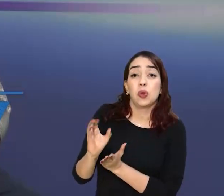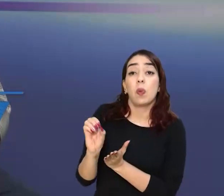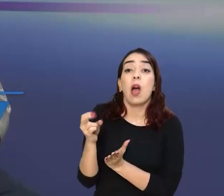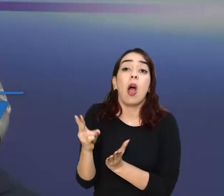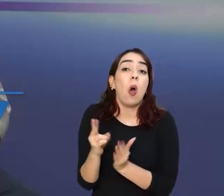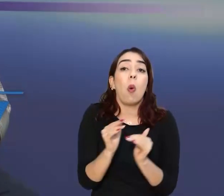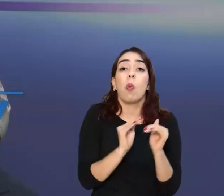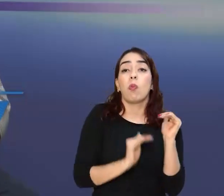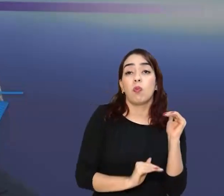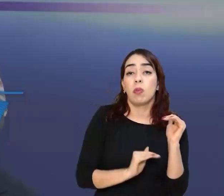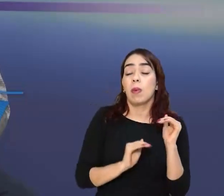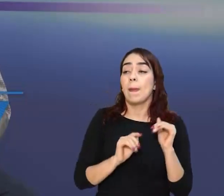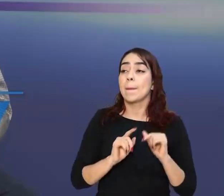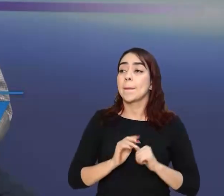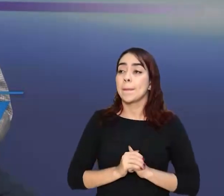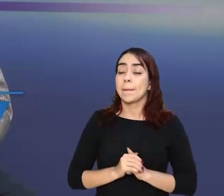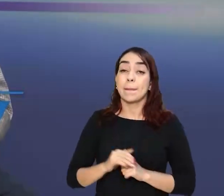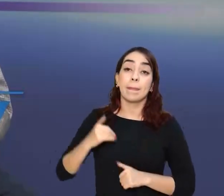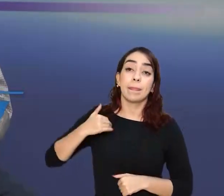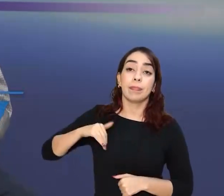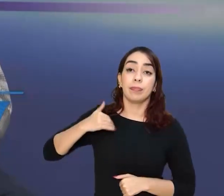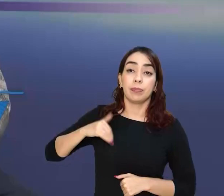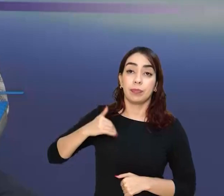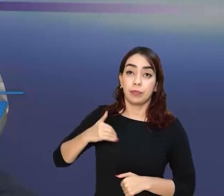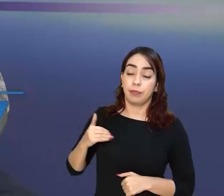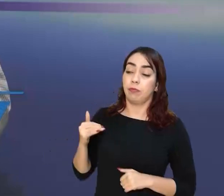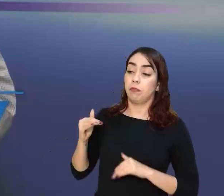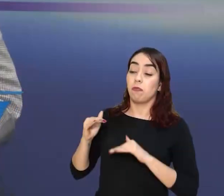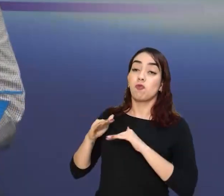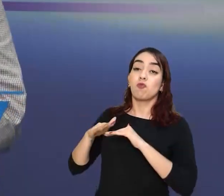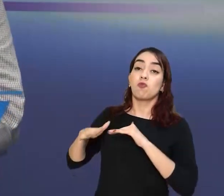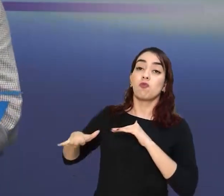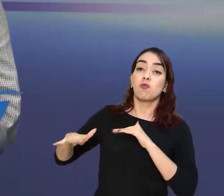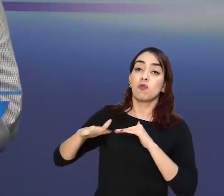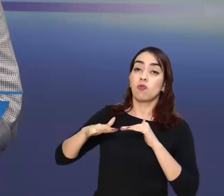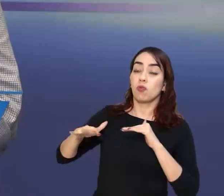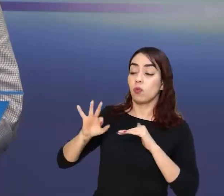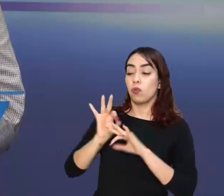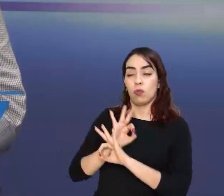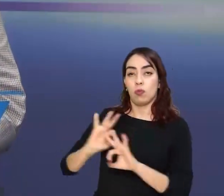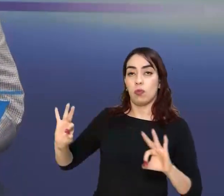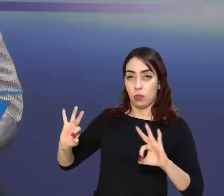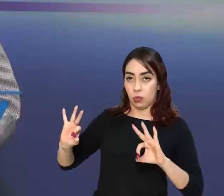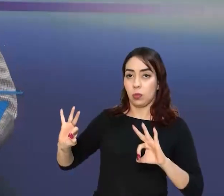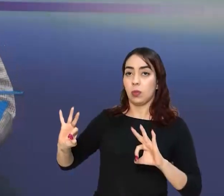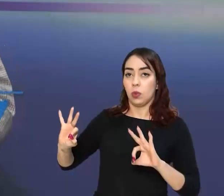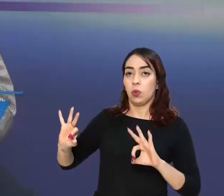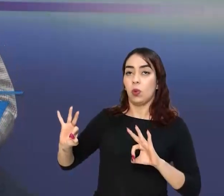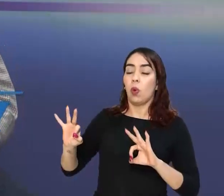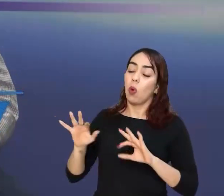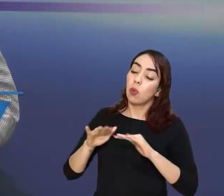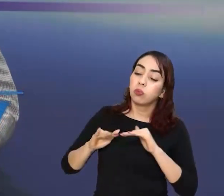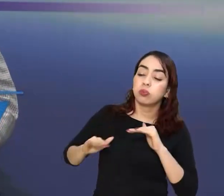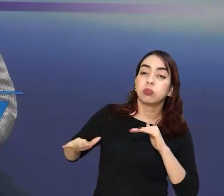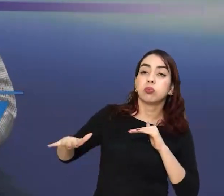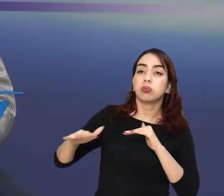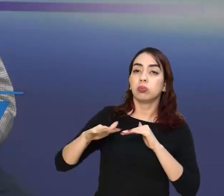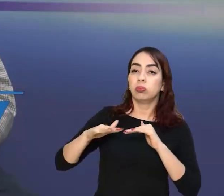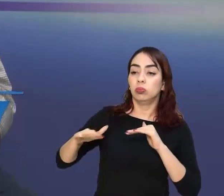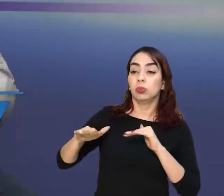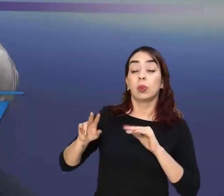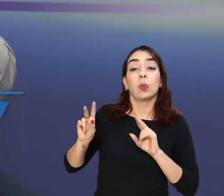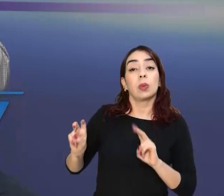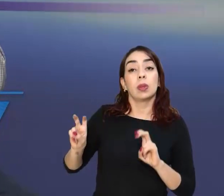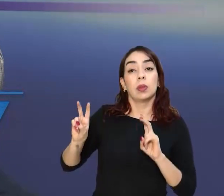desempenho, o lugar que o Ceará está ótimo. Está ótimo para um time que se recuperar em termos de